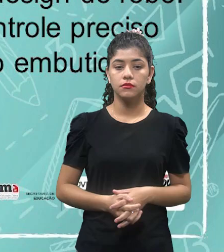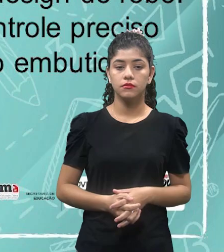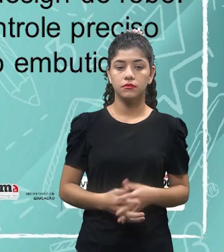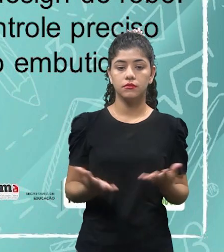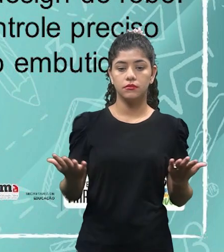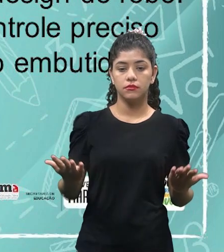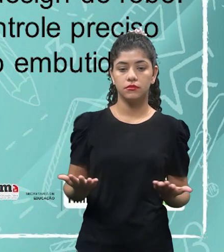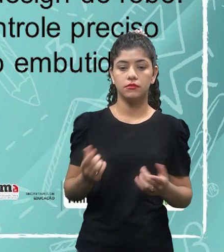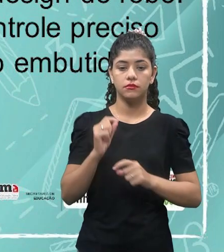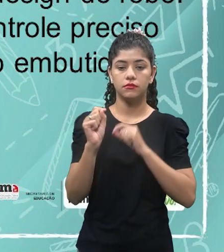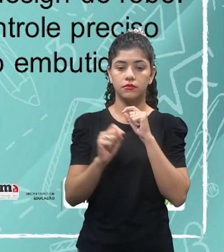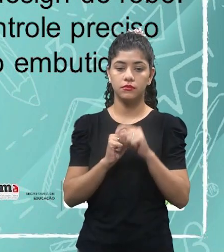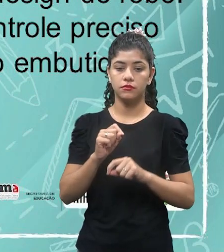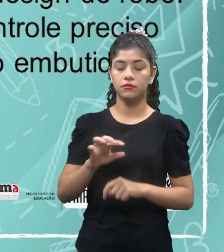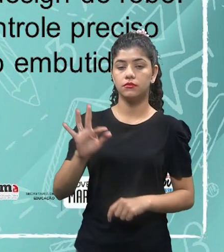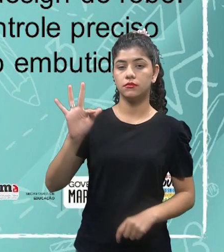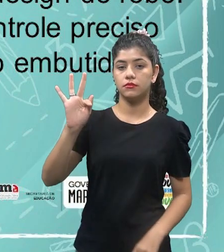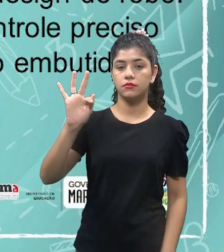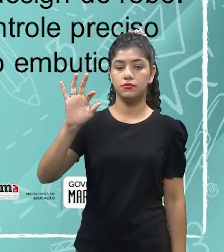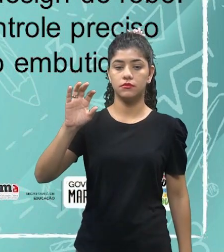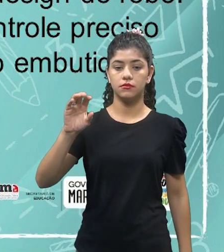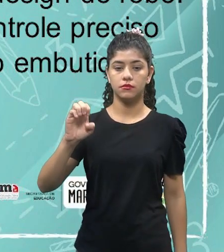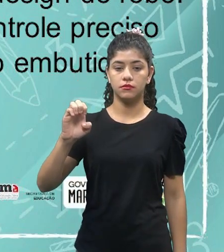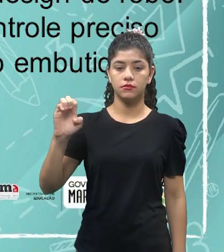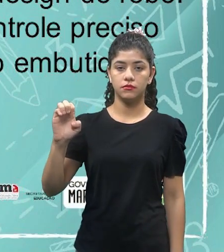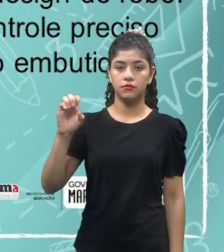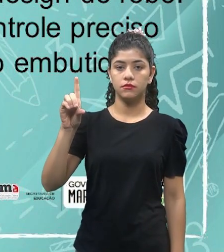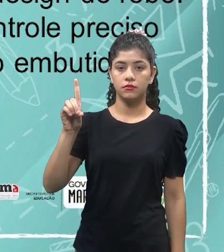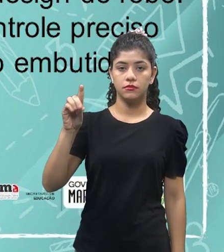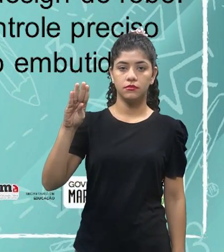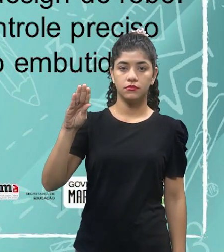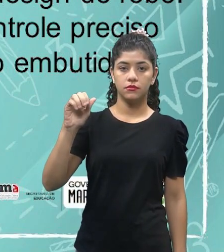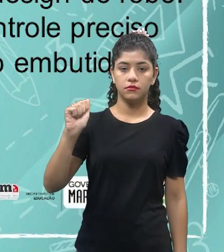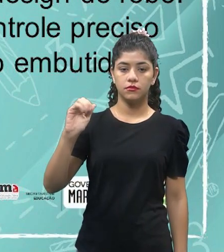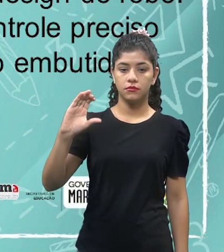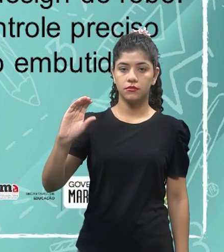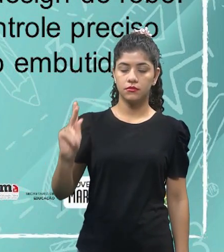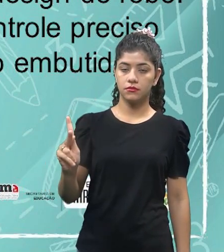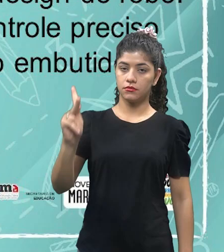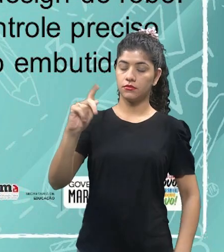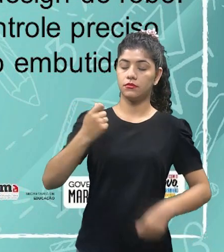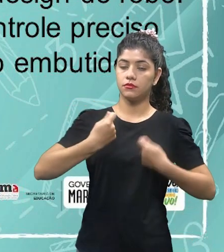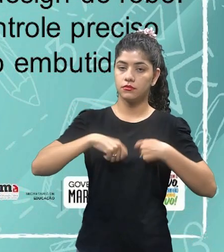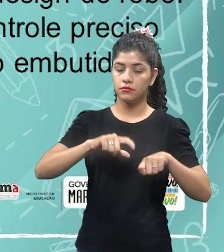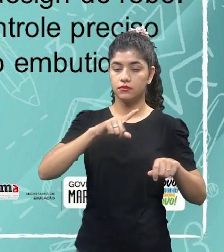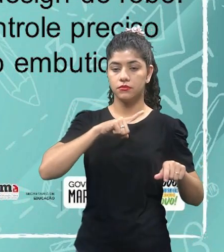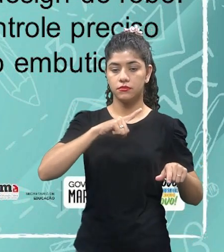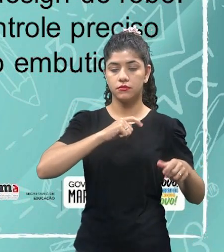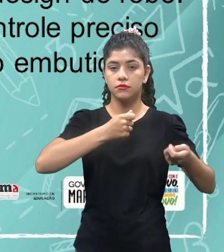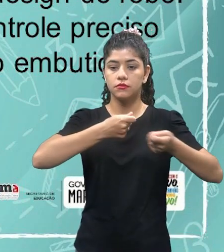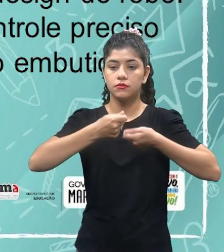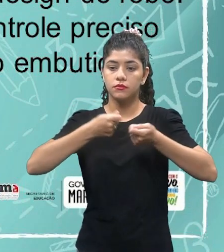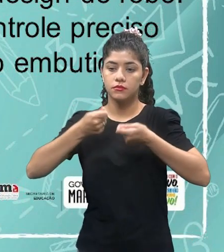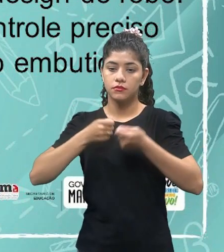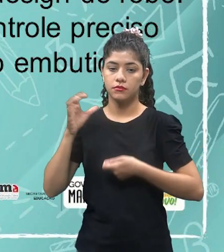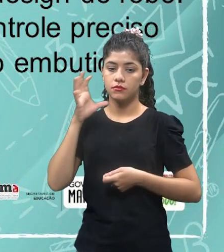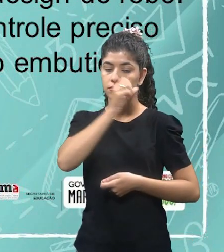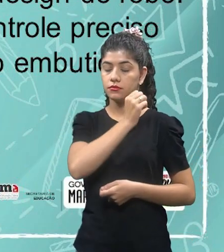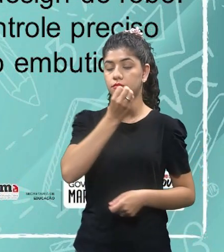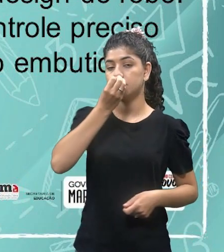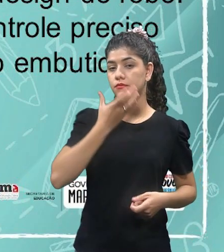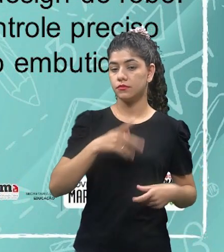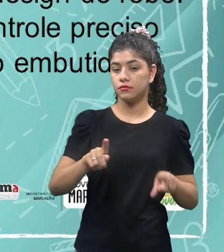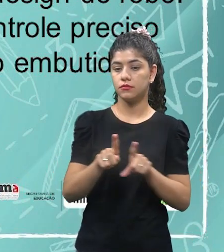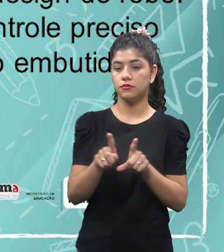O motor usa o feedback de taquímetro para ter o controle preciso em um grau de precisão e tem